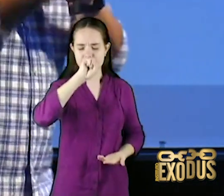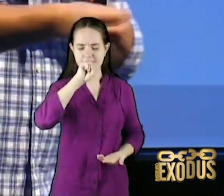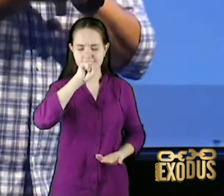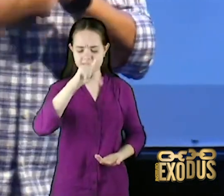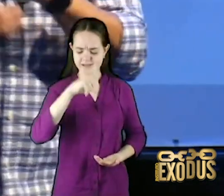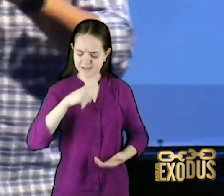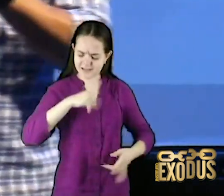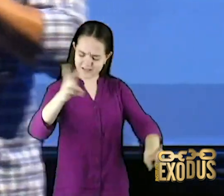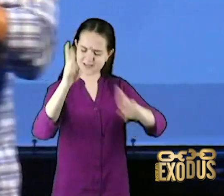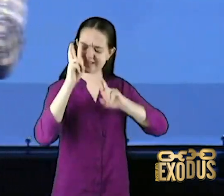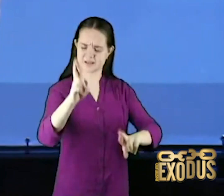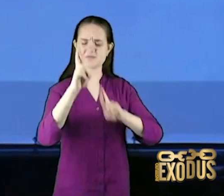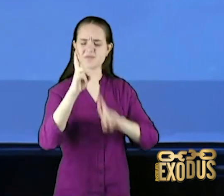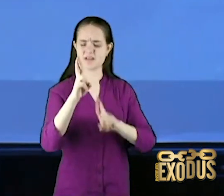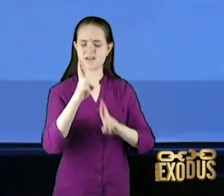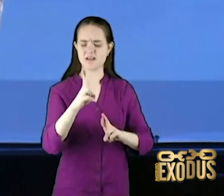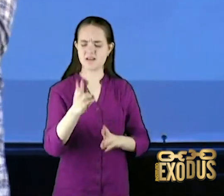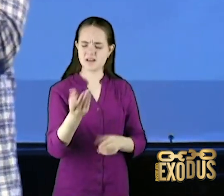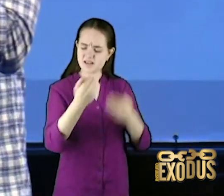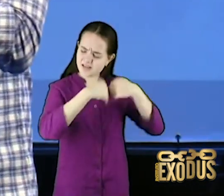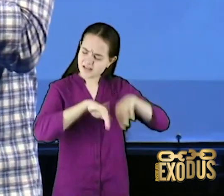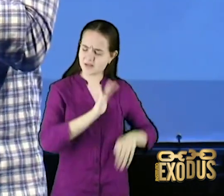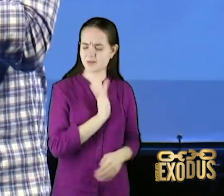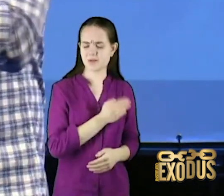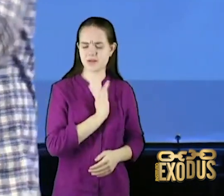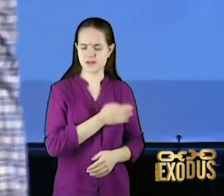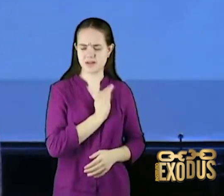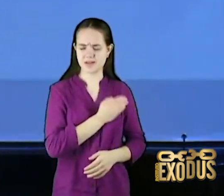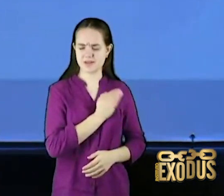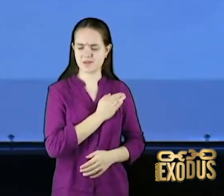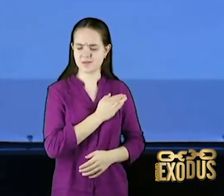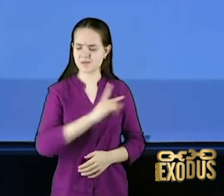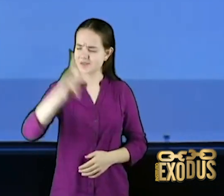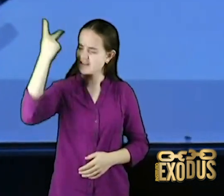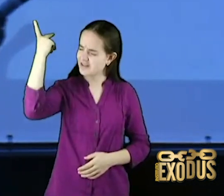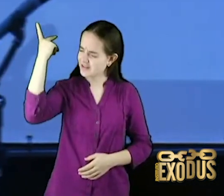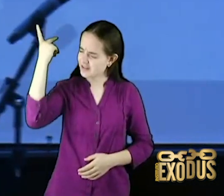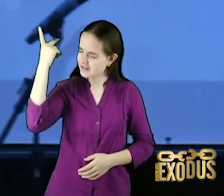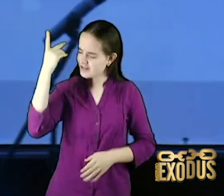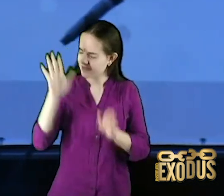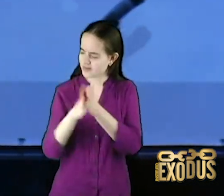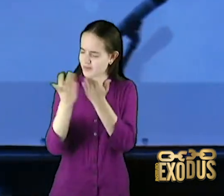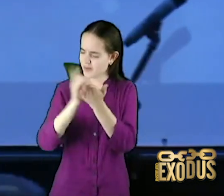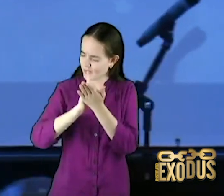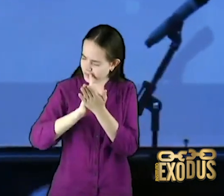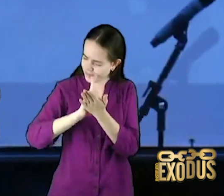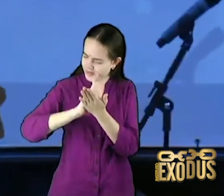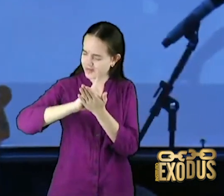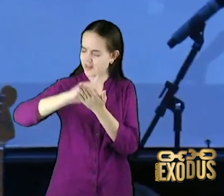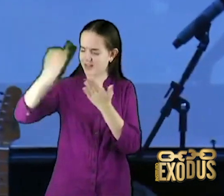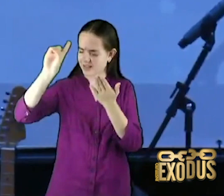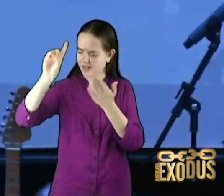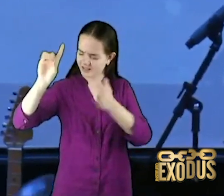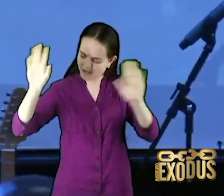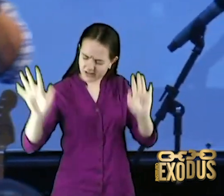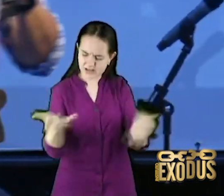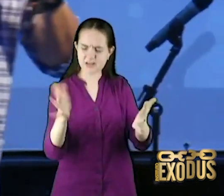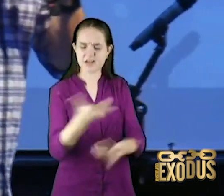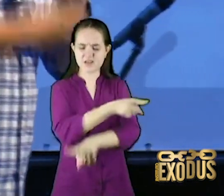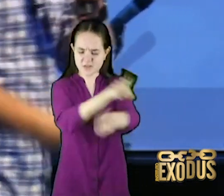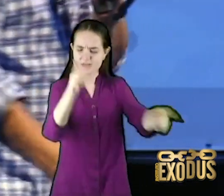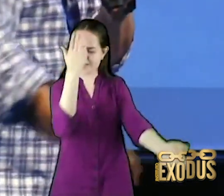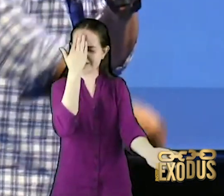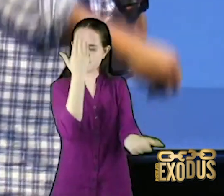uma esperança no seu coração. A tua palavra desafiou eles a crer